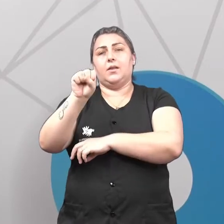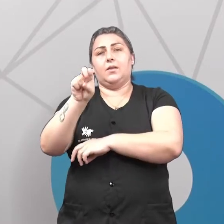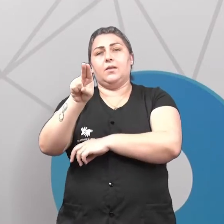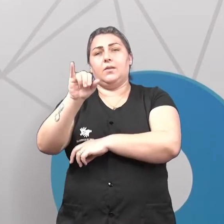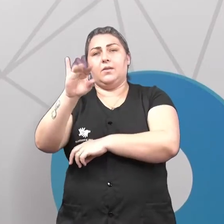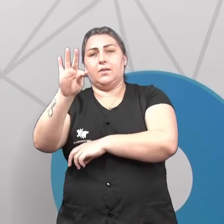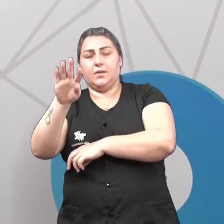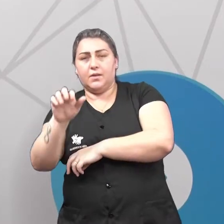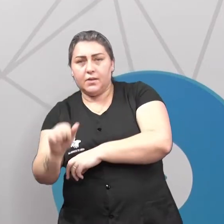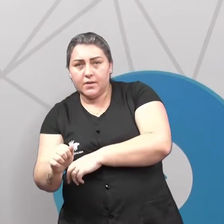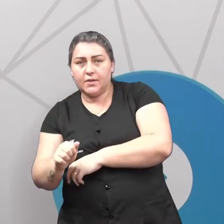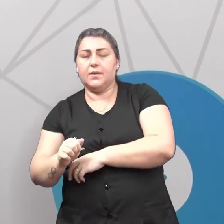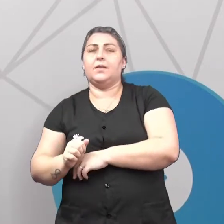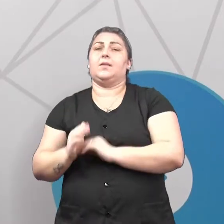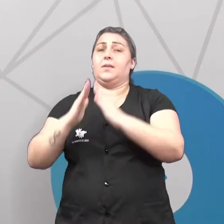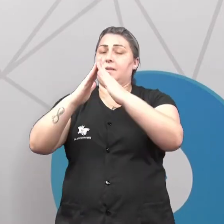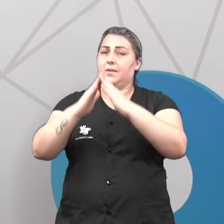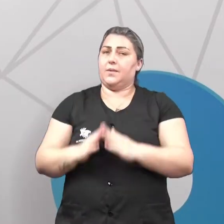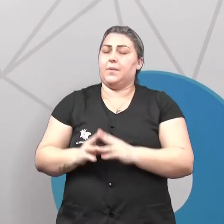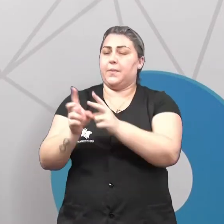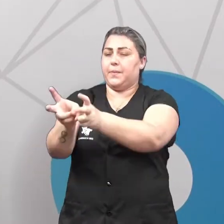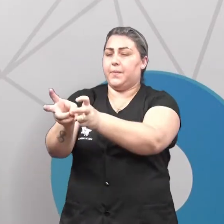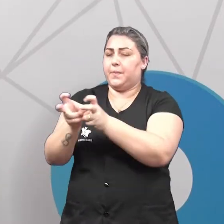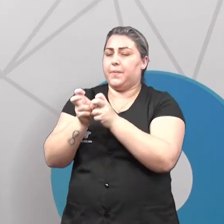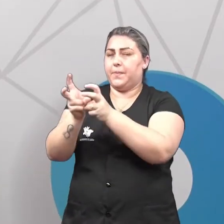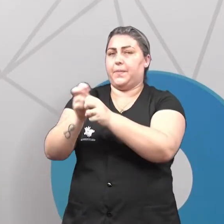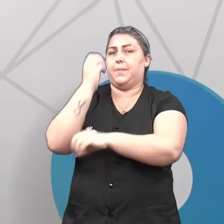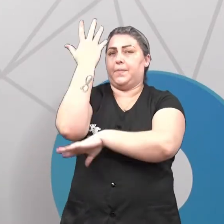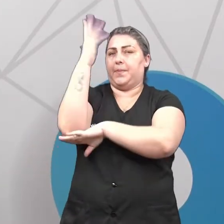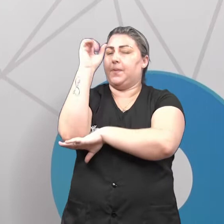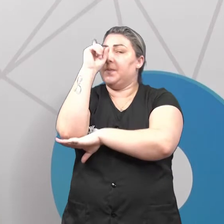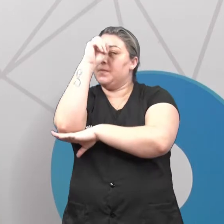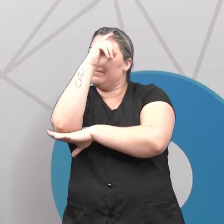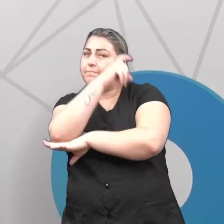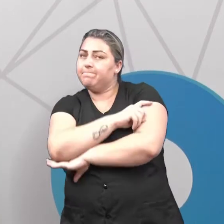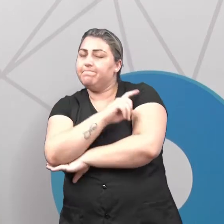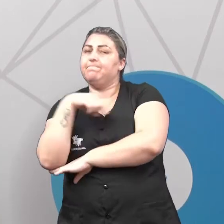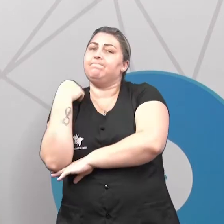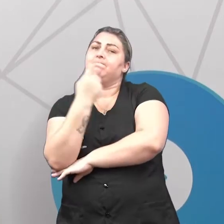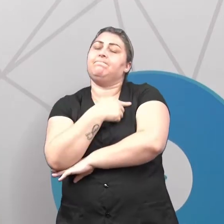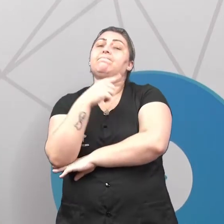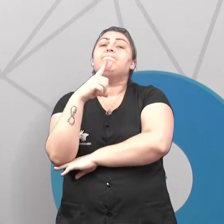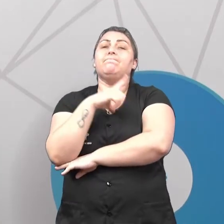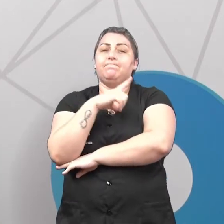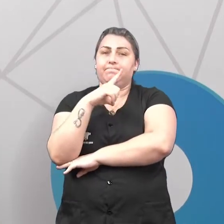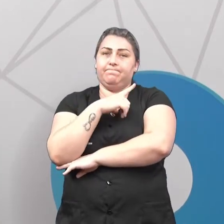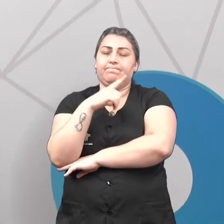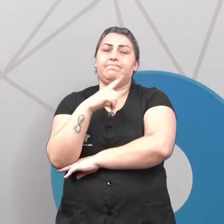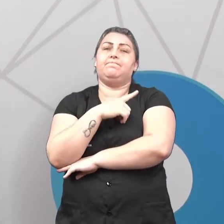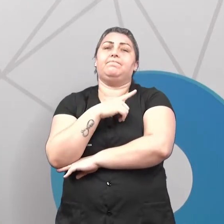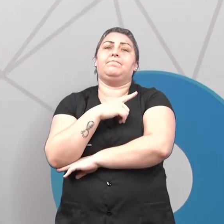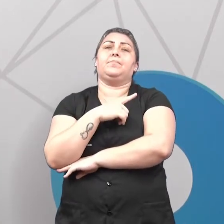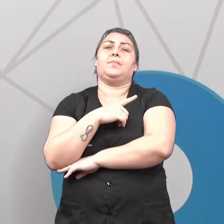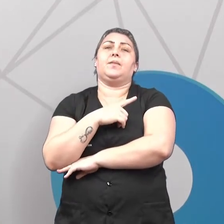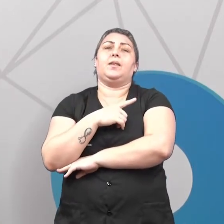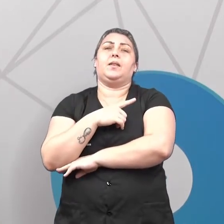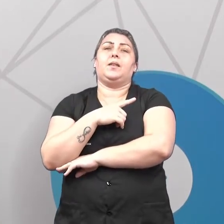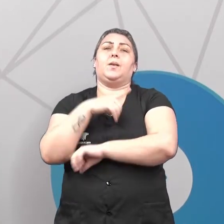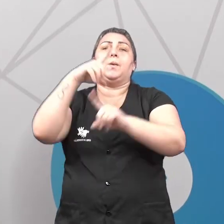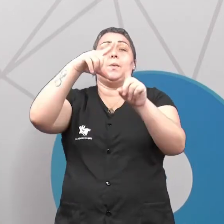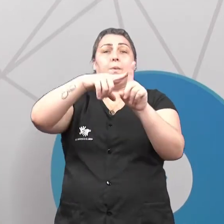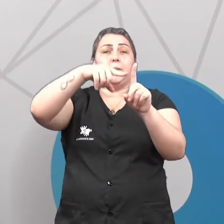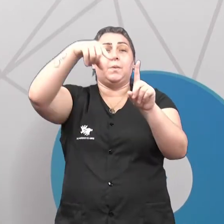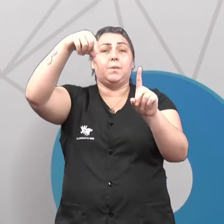portuguesa, após, né, a extração do pau-brasil, toda a dificuldade, nós vamos ter um empreendimento, né, que os portugueses